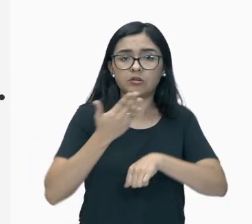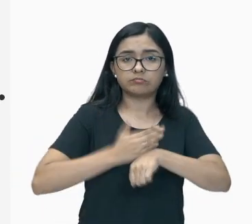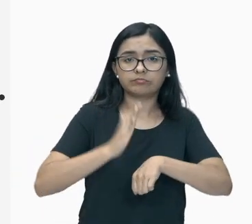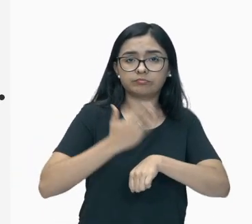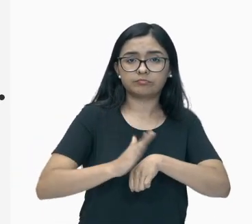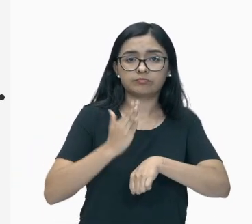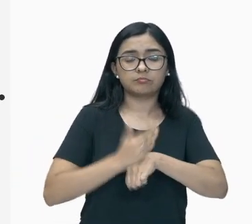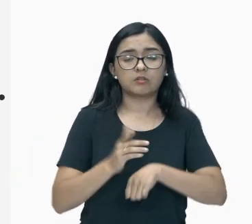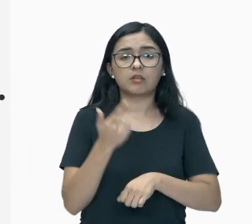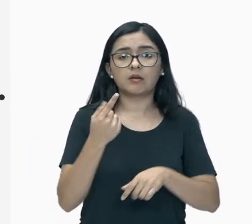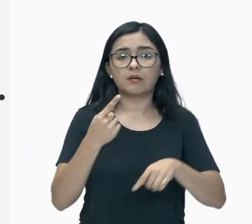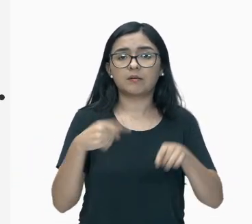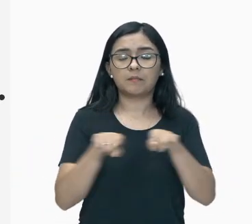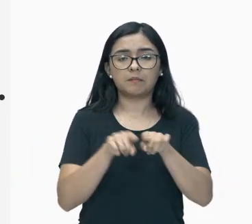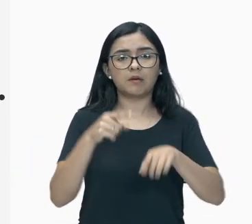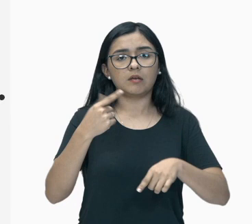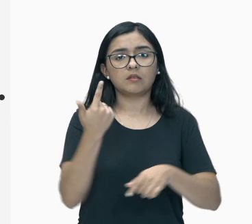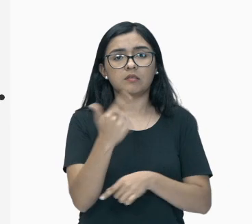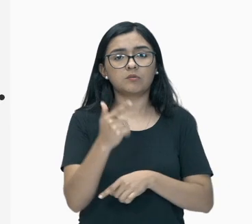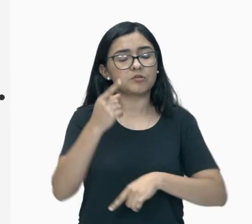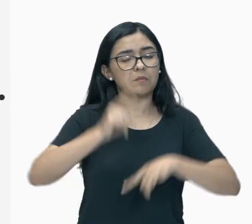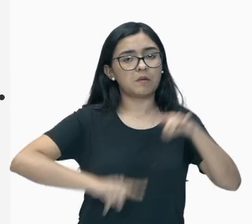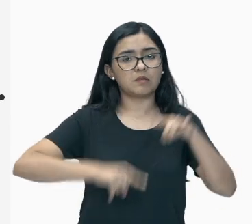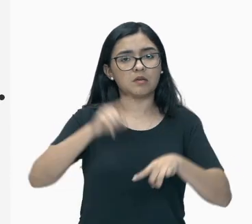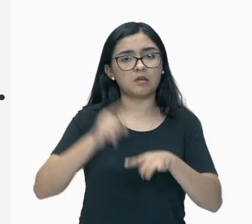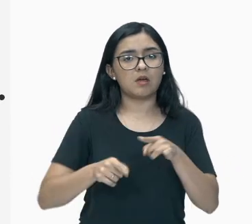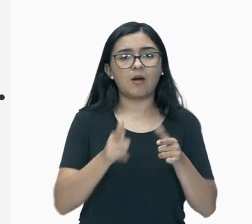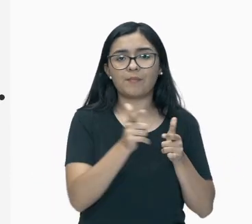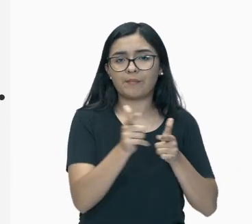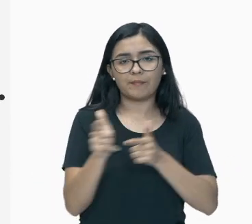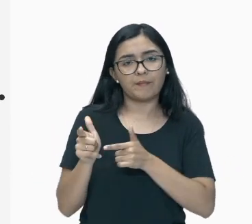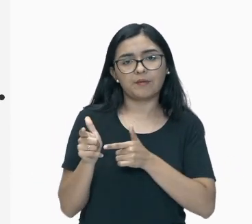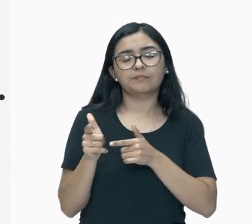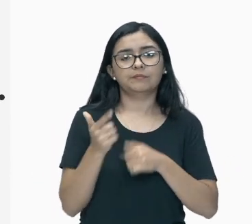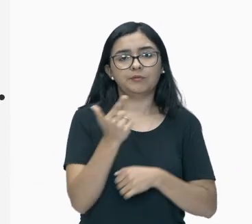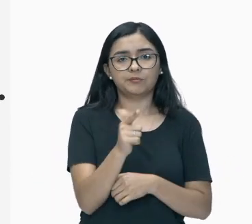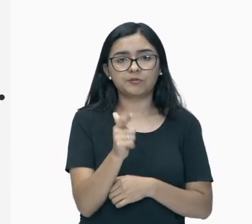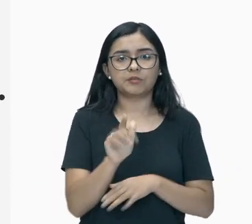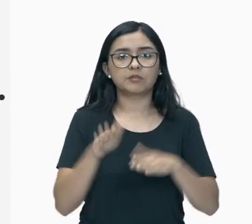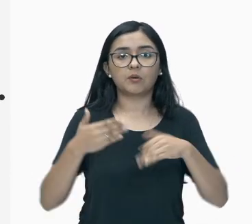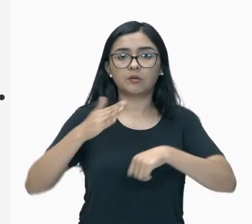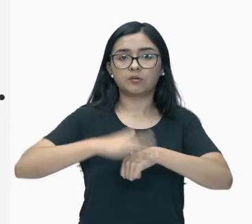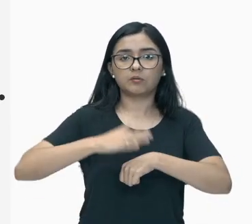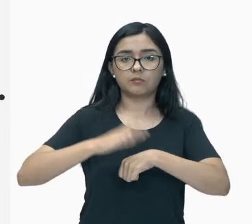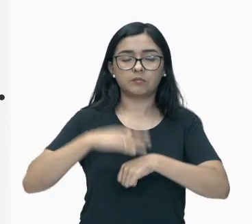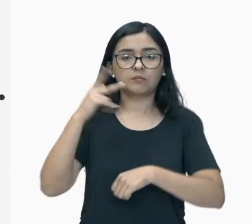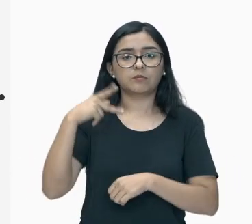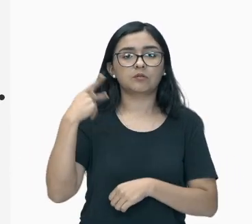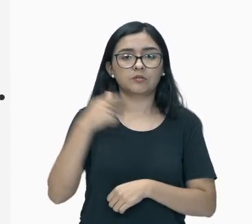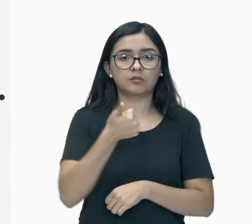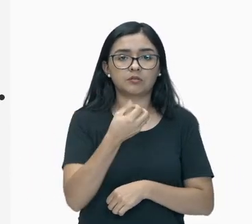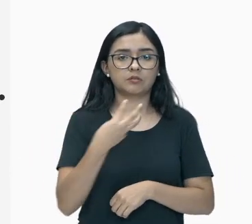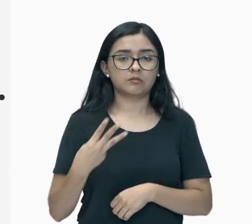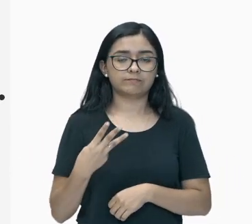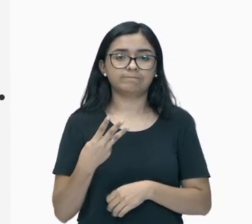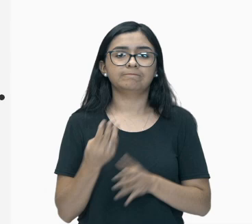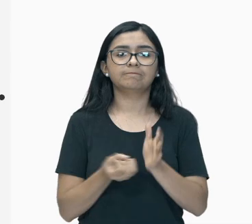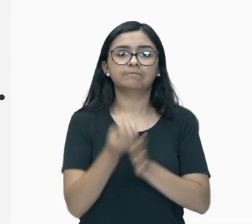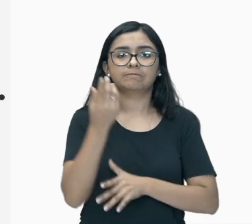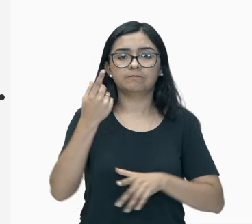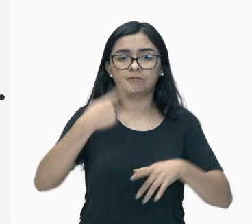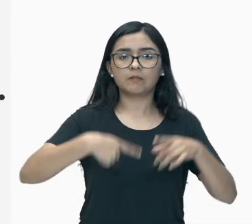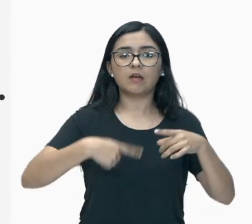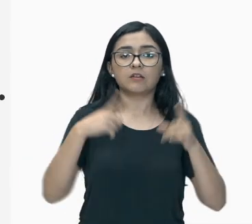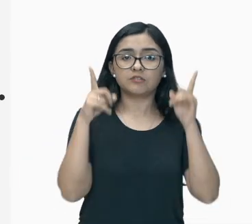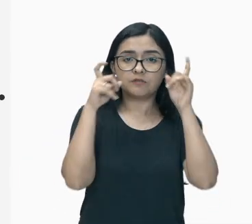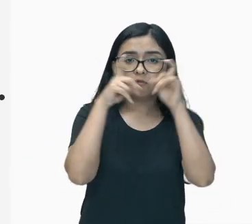armas. Eram apenas colonos, né, que estavam ali formando um exército. A autonomia política das 13 colônias criou a dificuldade em formar